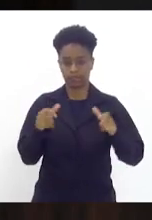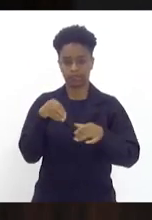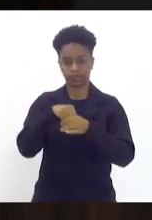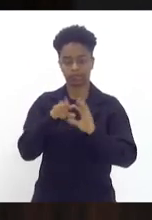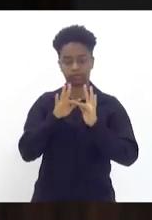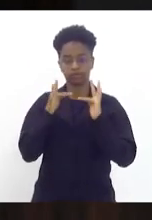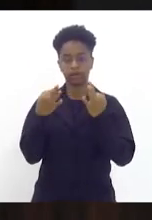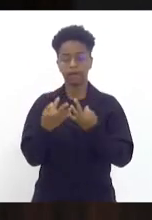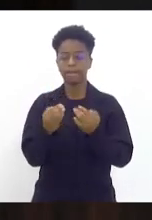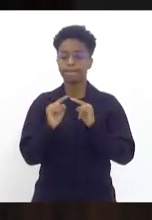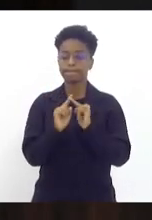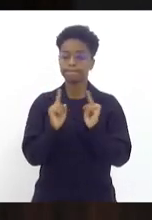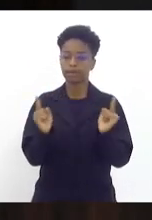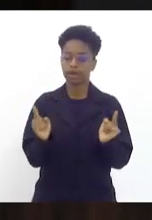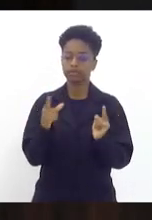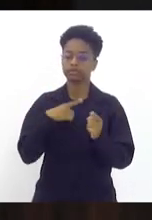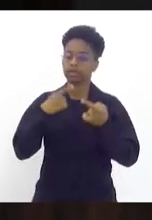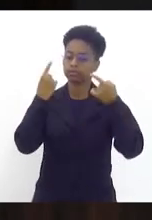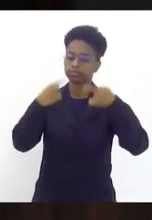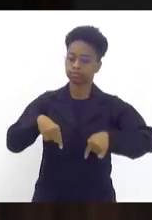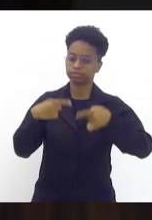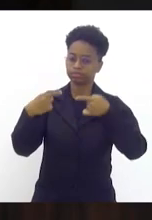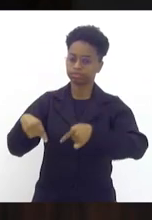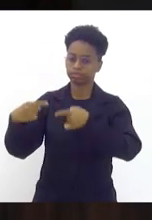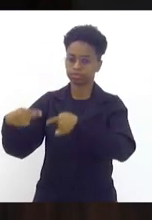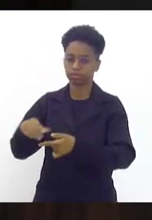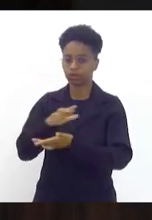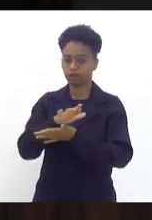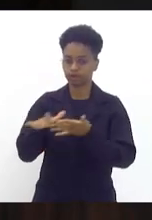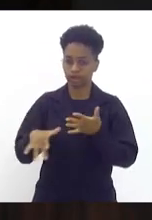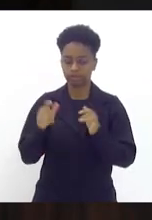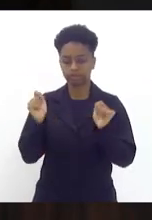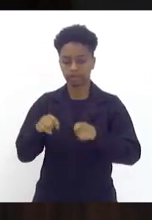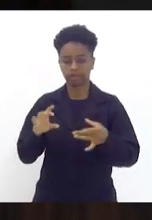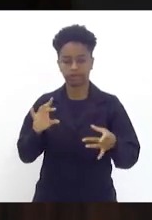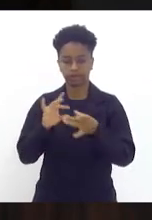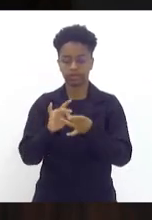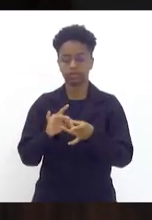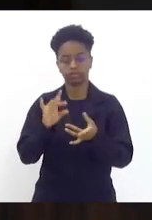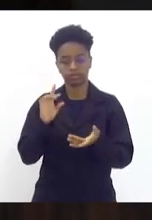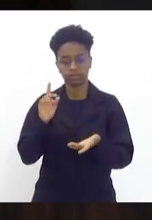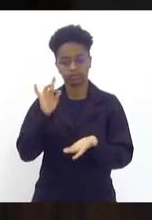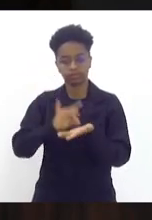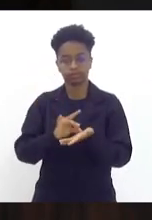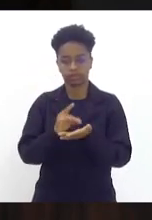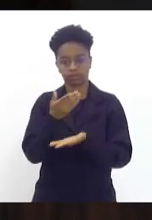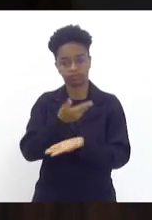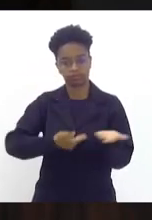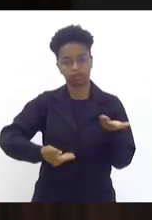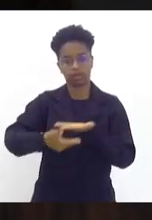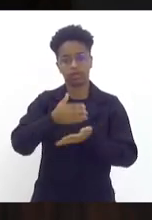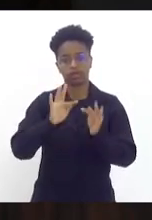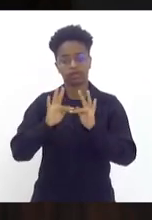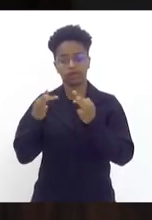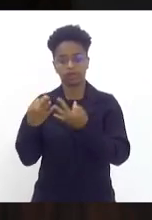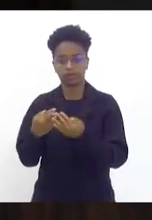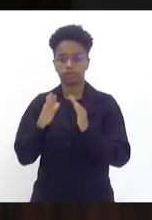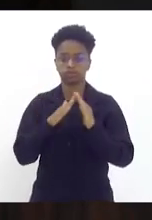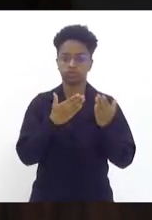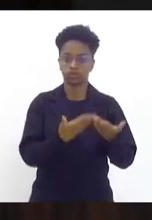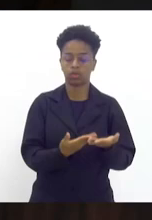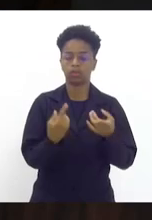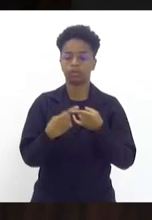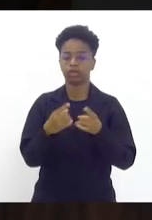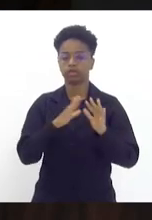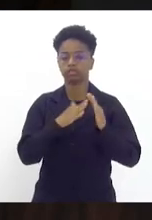Porém, muitos são os desafios para uma verdadeira integração entre a família e a escola. A escola,